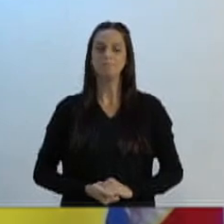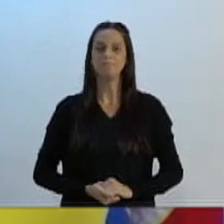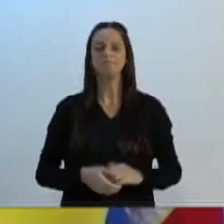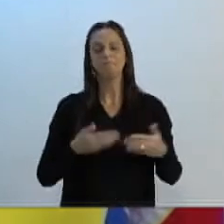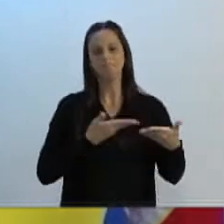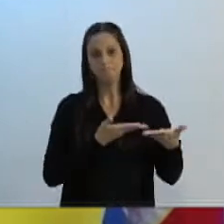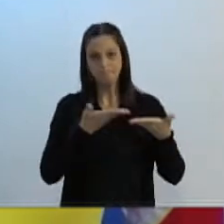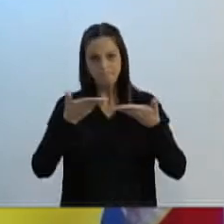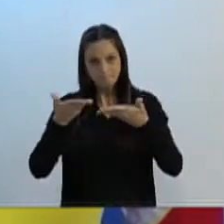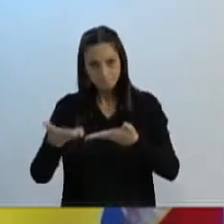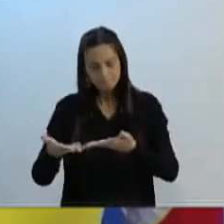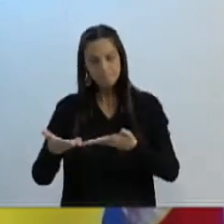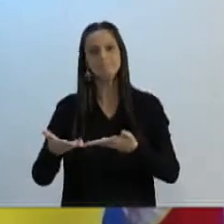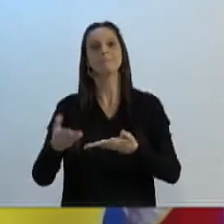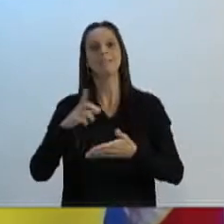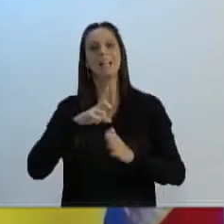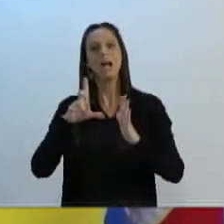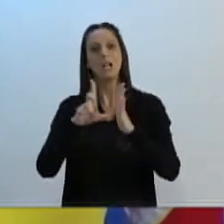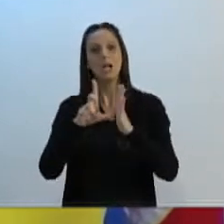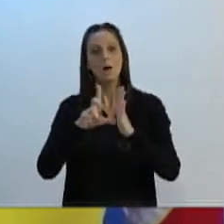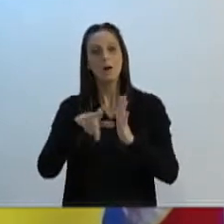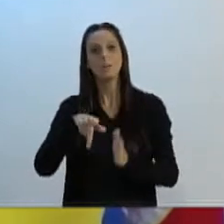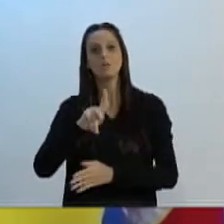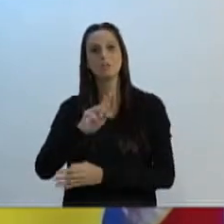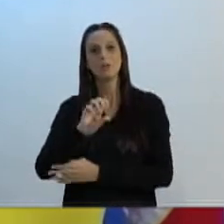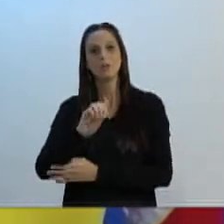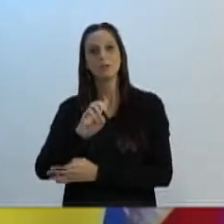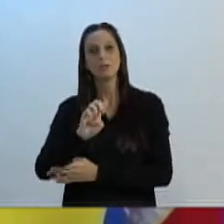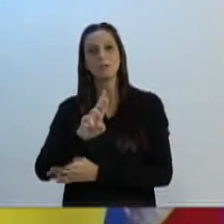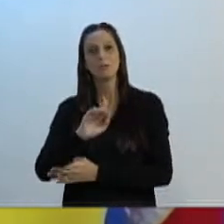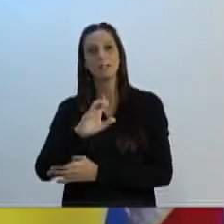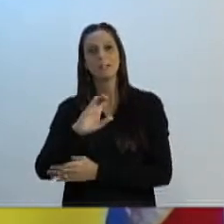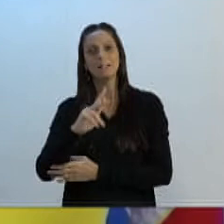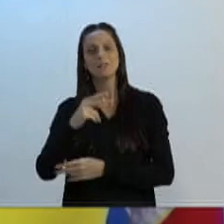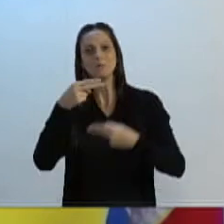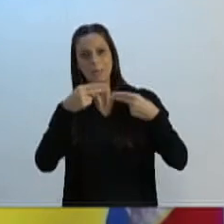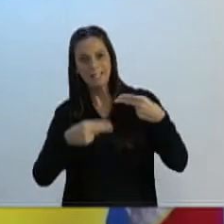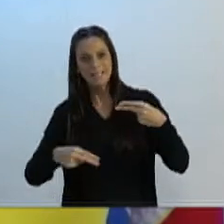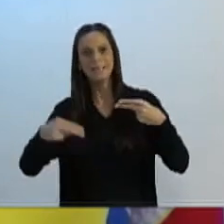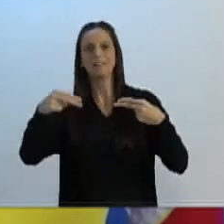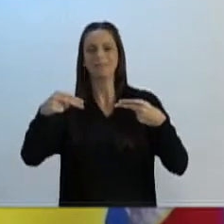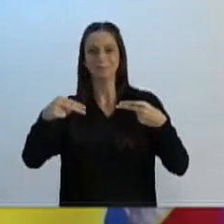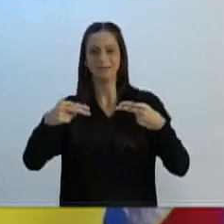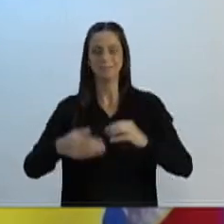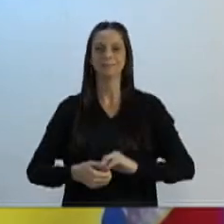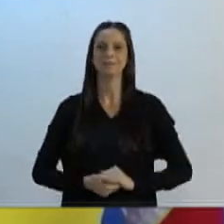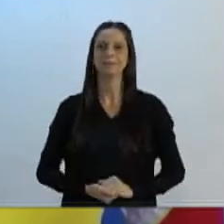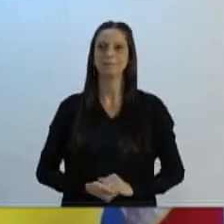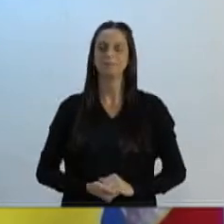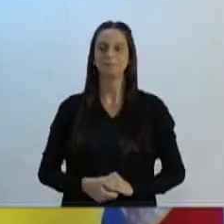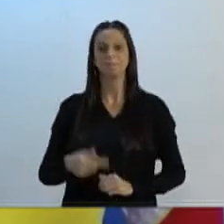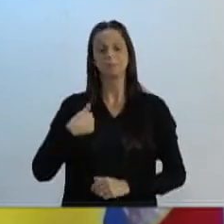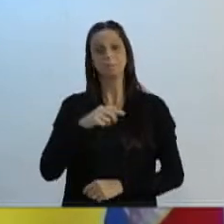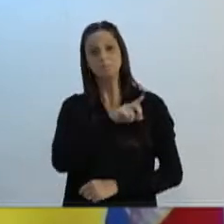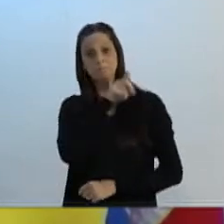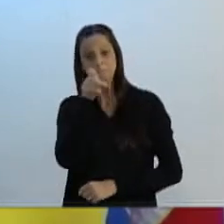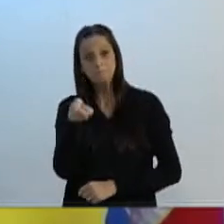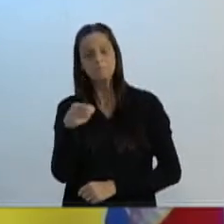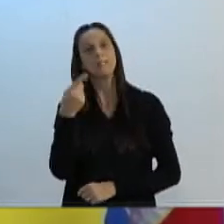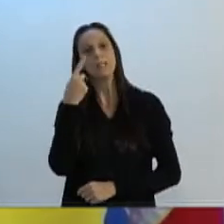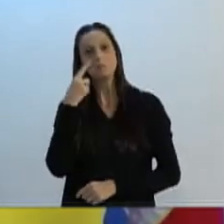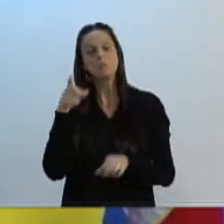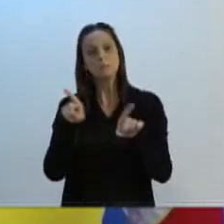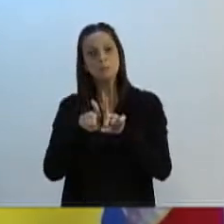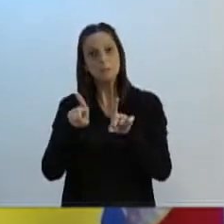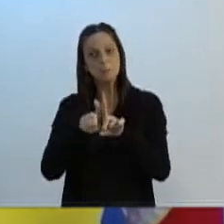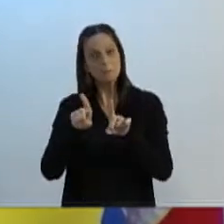convidado a participar da inauguração da loja aqueles deve ter foto aí e lá eu vi o novo empreendimento